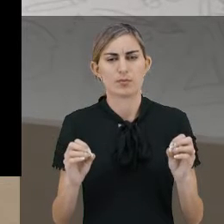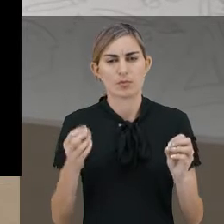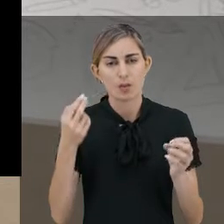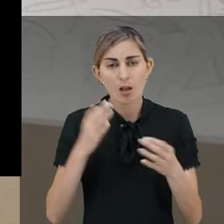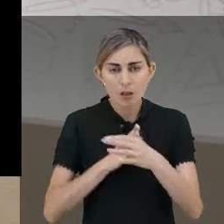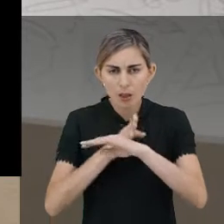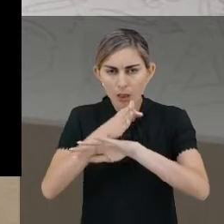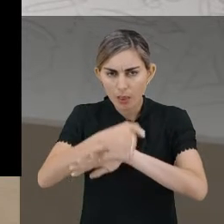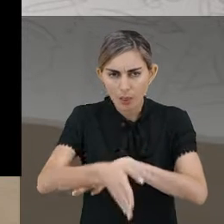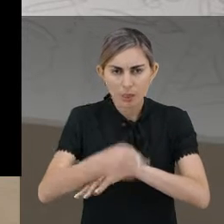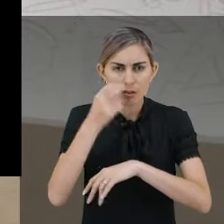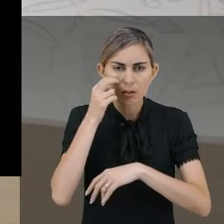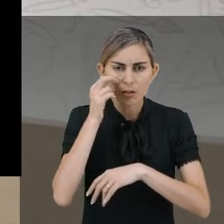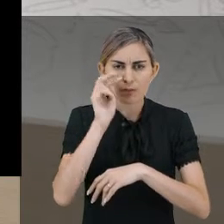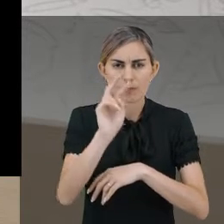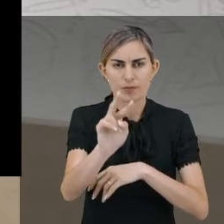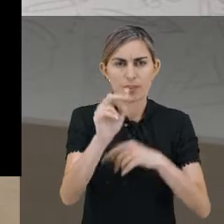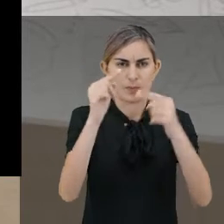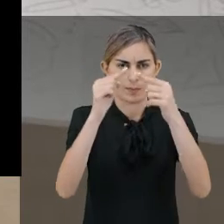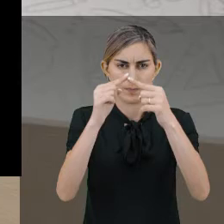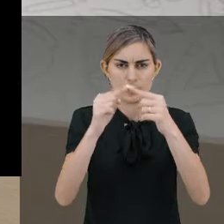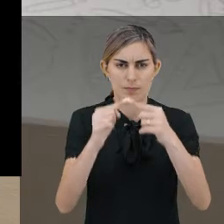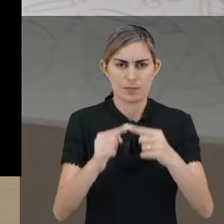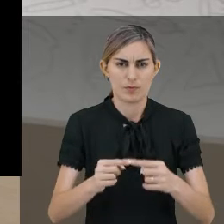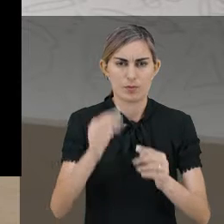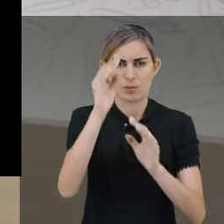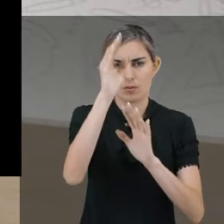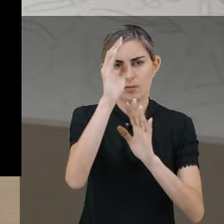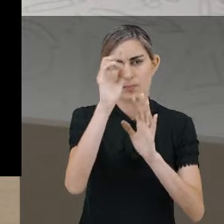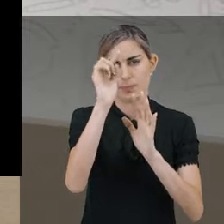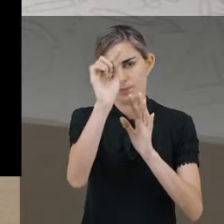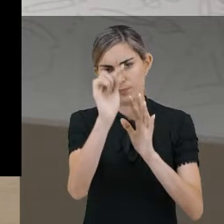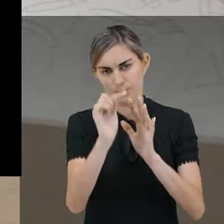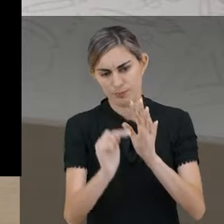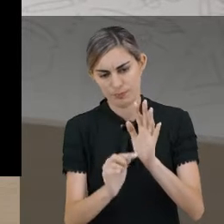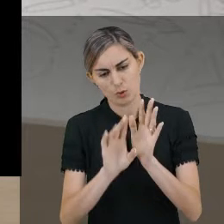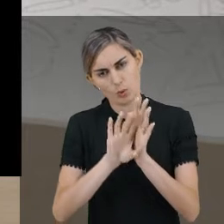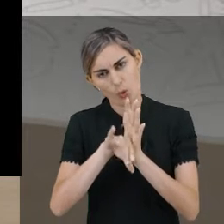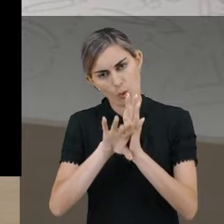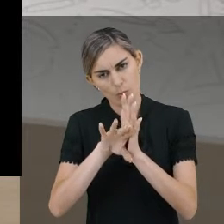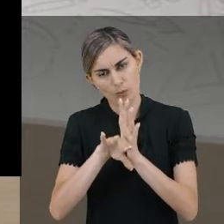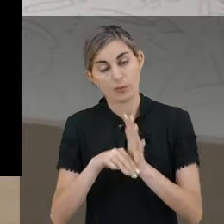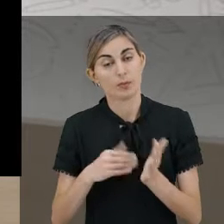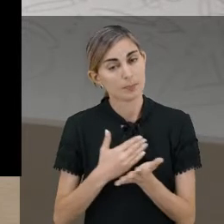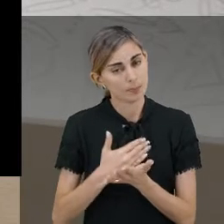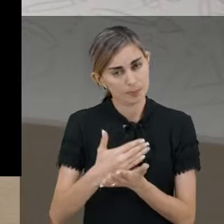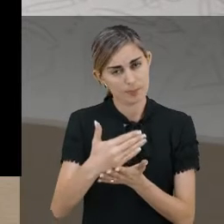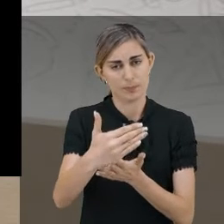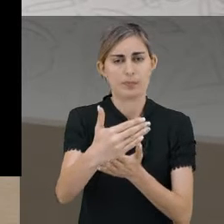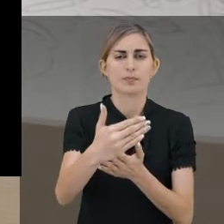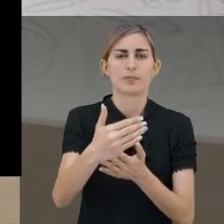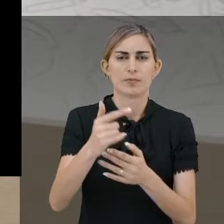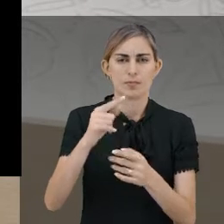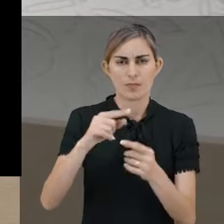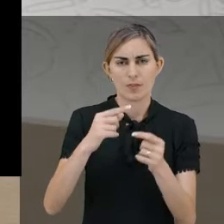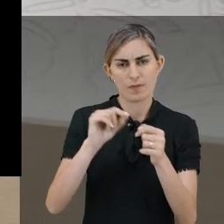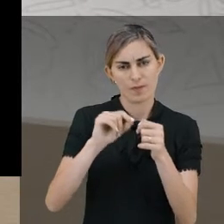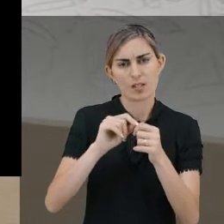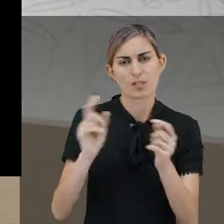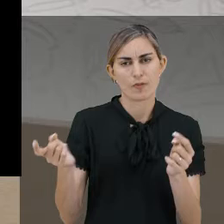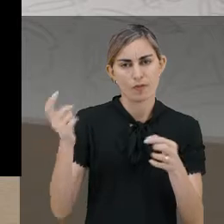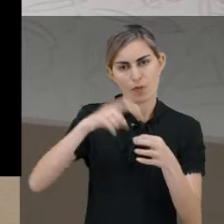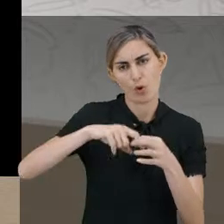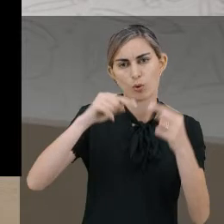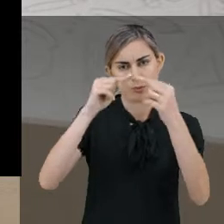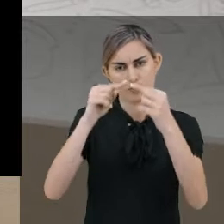poder visualizar a nossa aplicação com seus respectivos códigos-fontes. A partir disso, podemos rodar a nossa aplicação